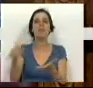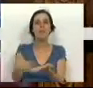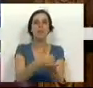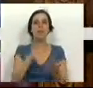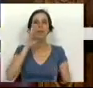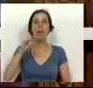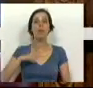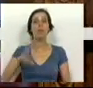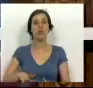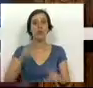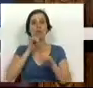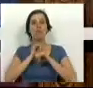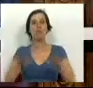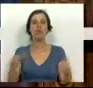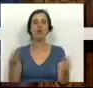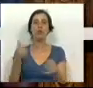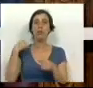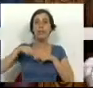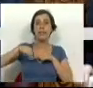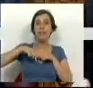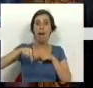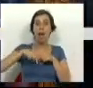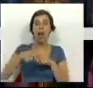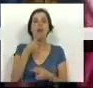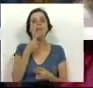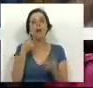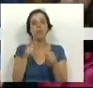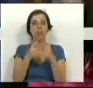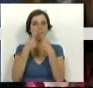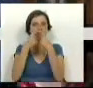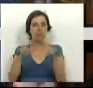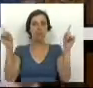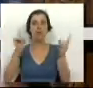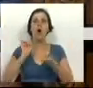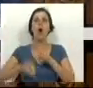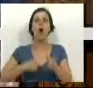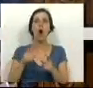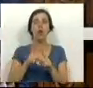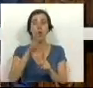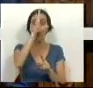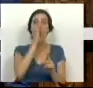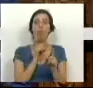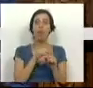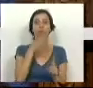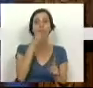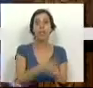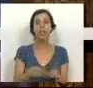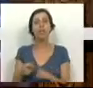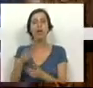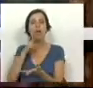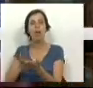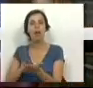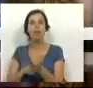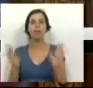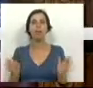Banco de Portugal, que foram divulgados esta semana, para percebermos a distância que existe entre aquilo que o Governo diz e a